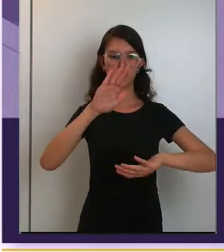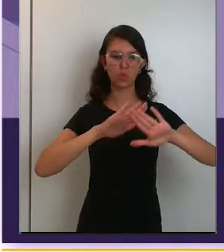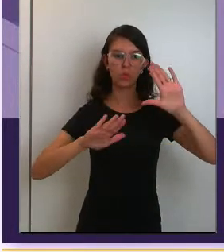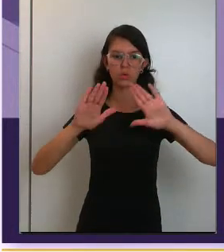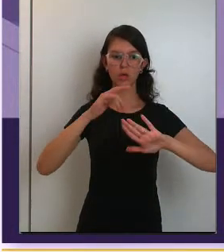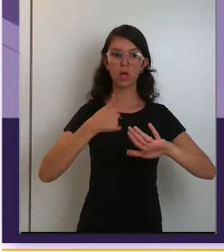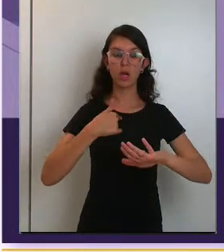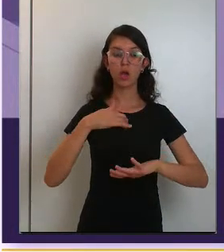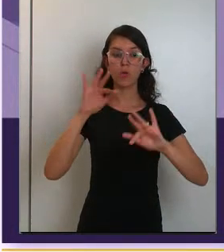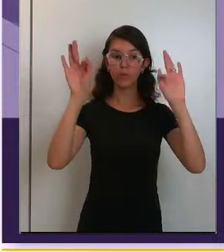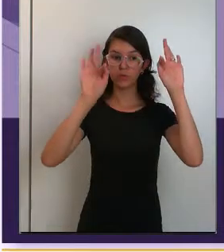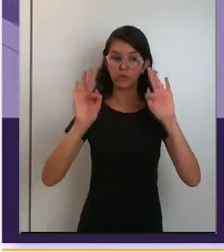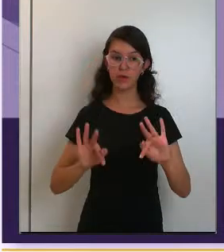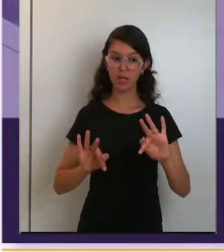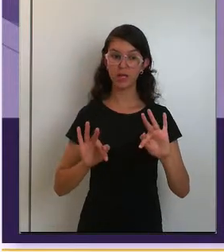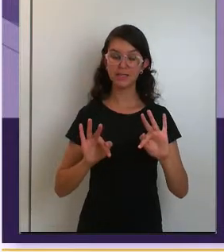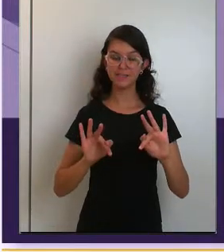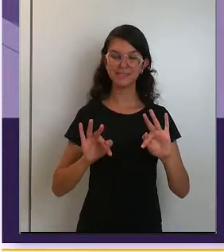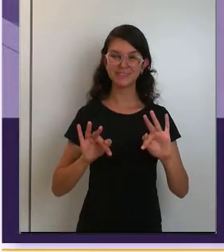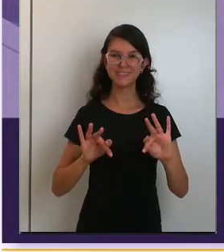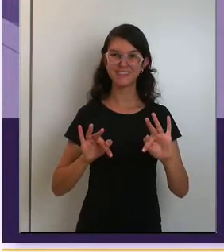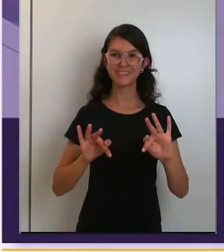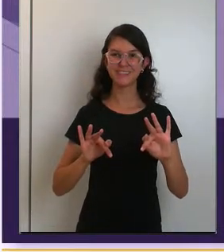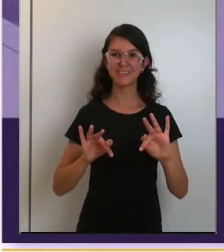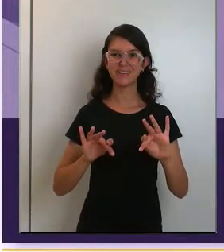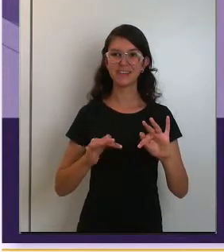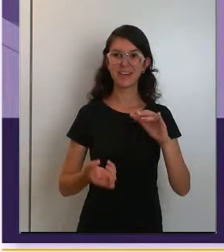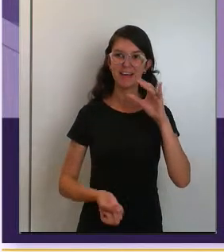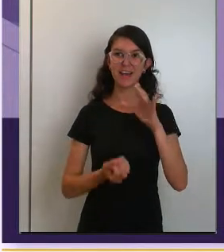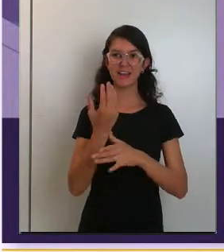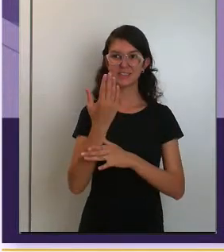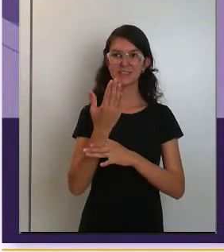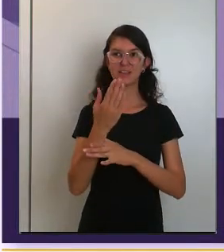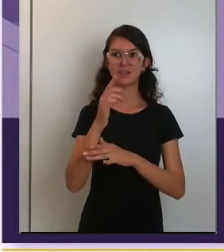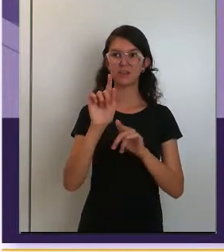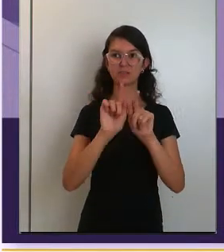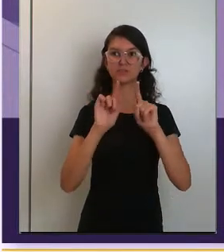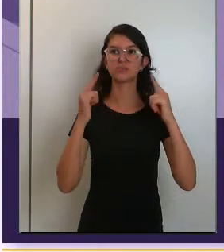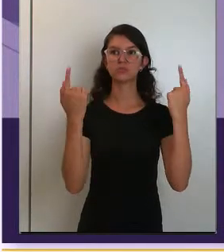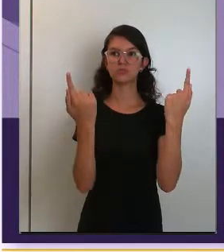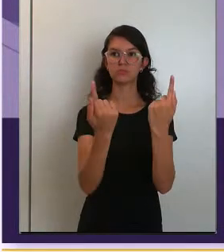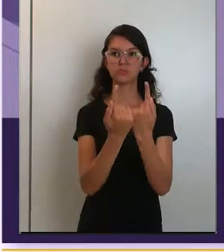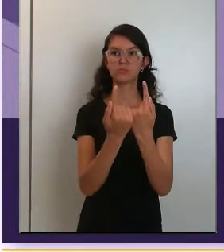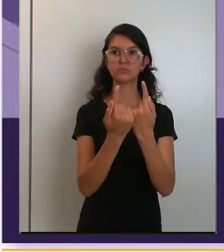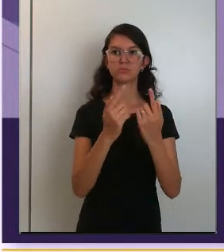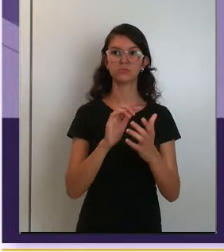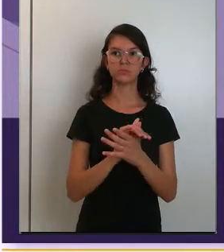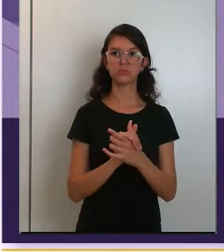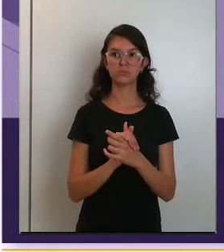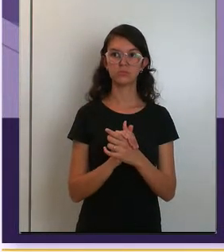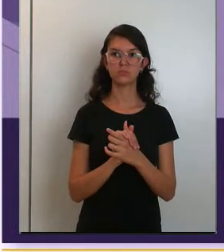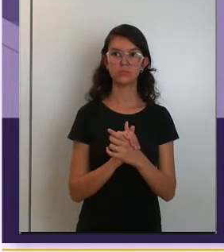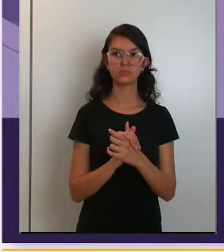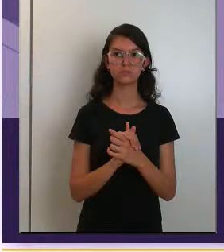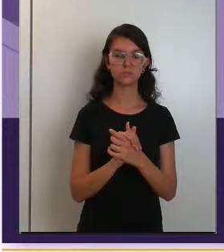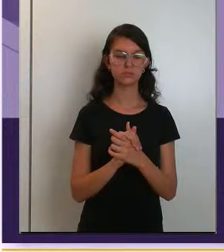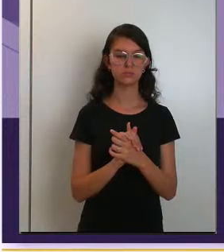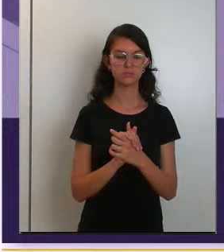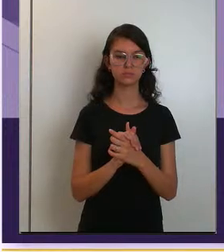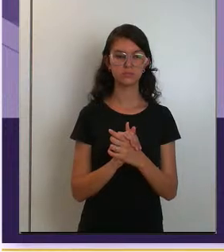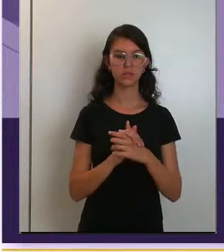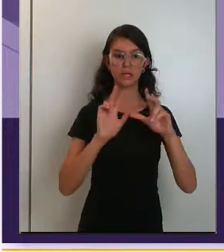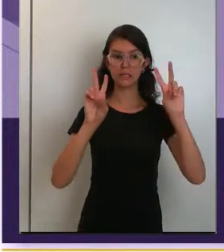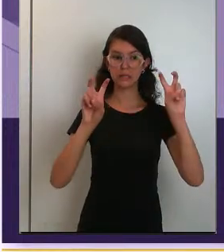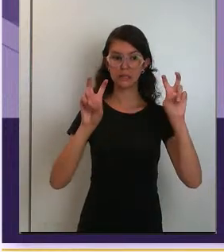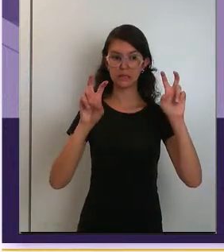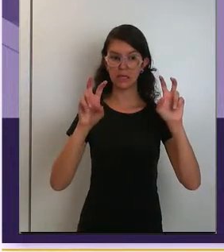fiquei muito feliz, muito satisfeita quando soube da criação do GT, quando fui chamada para compor esse GT, porque é um tema muito,